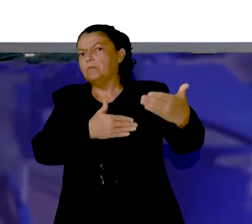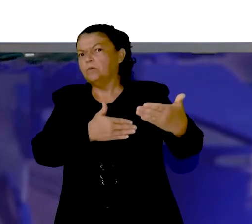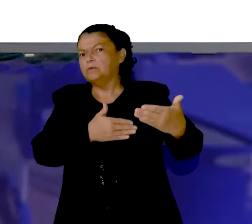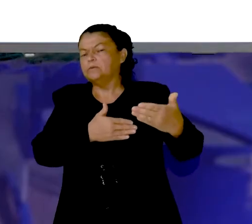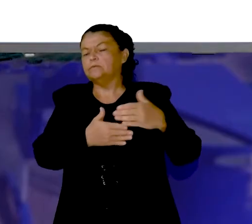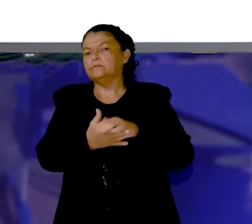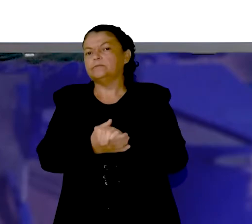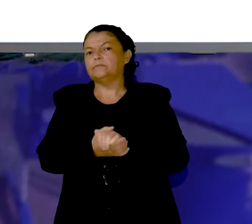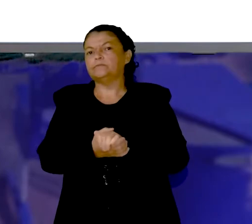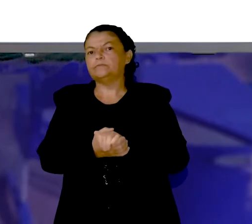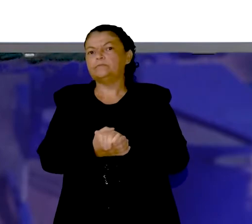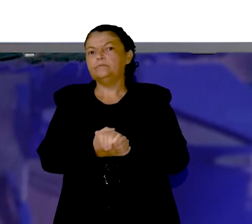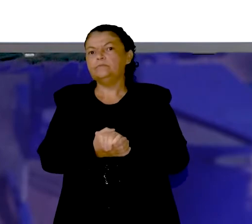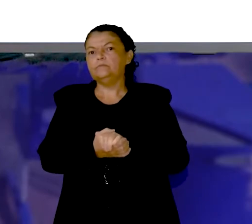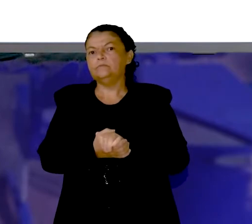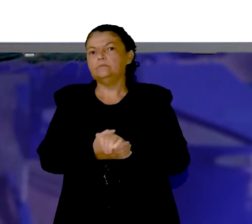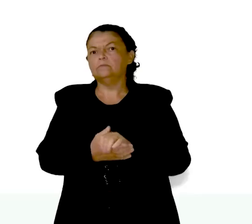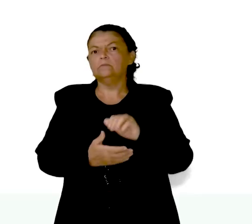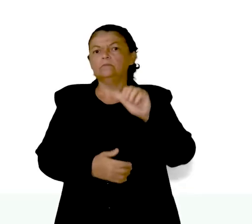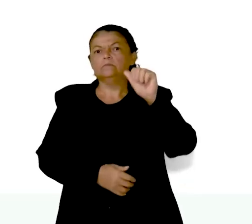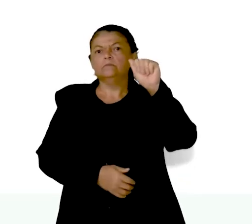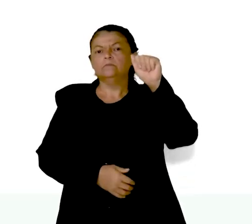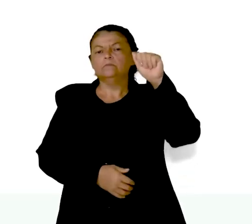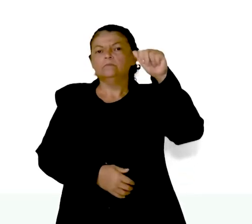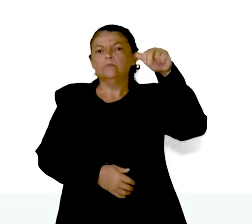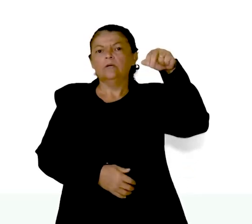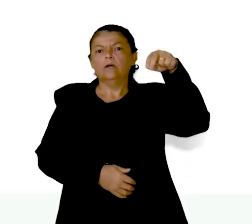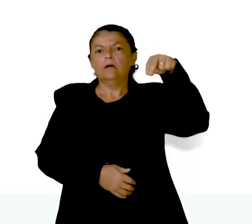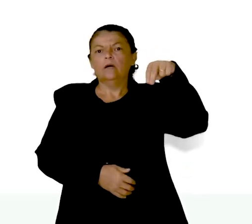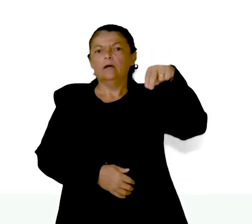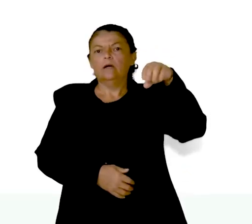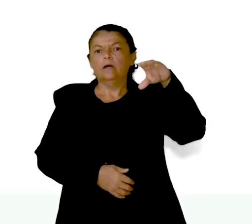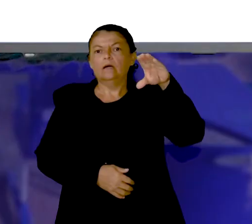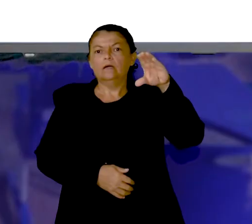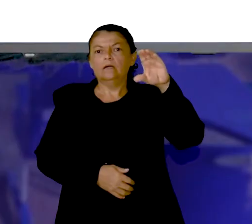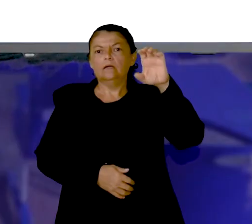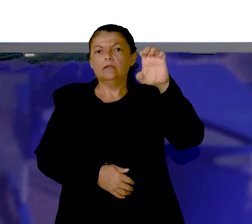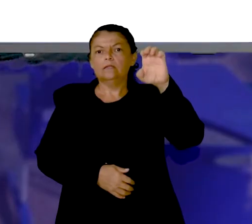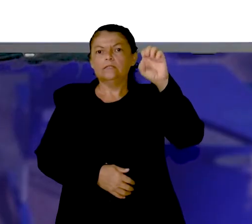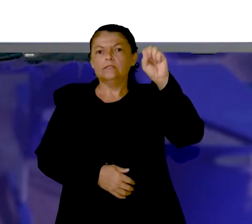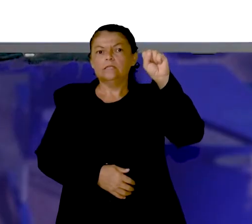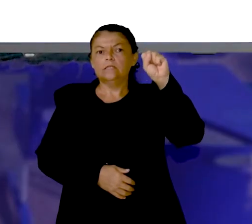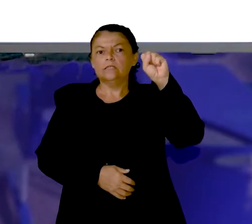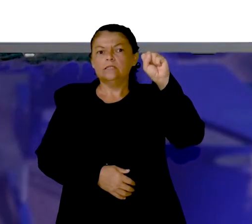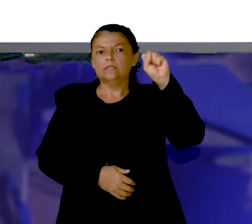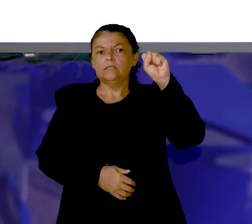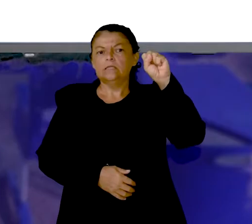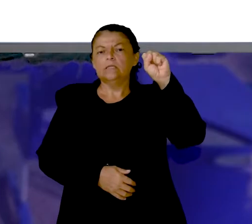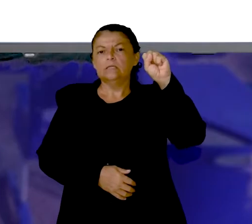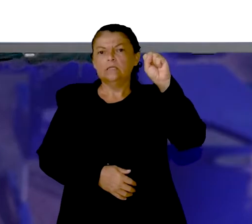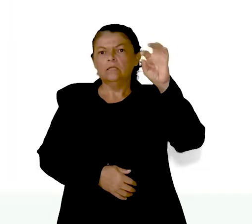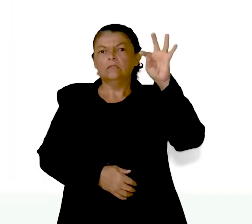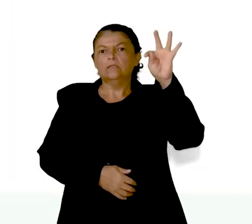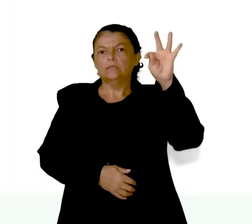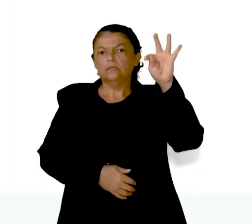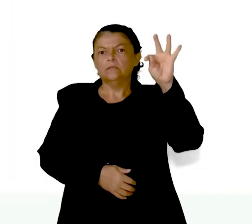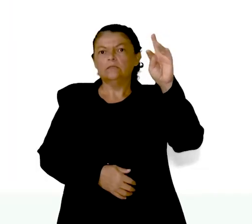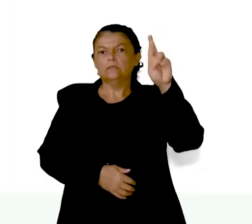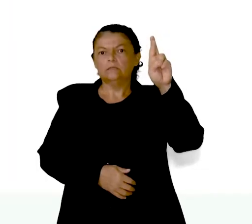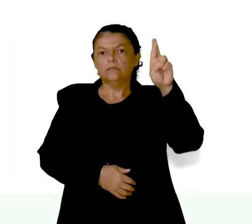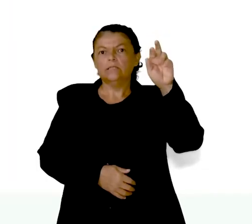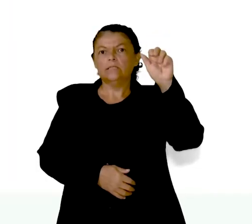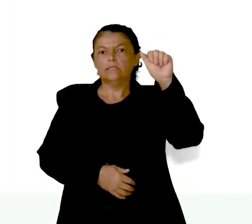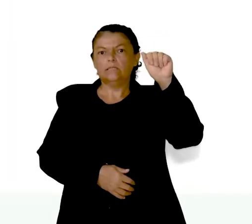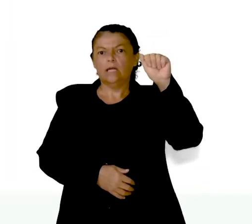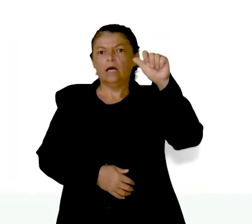vimos anteriormente, da ancestralidade, reencarnação e ressurreição? Qual seria essa outra? Aqui tudo